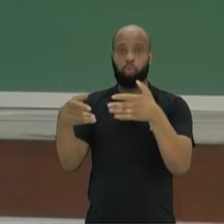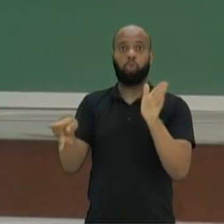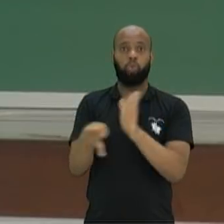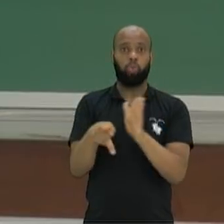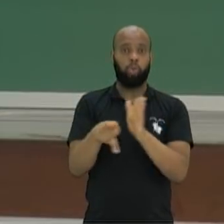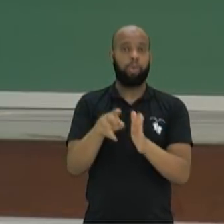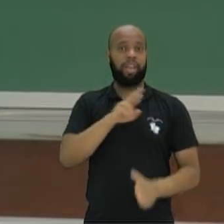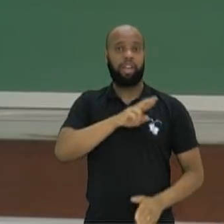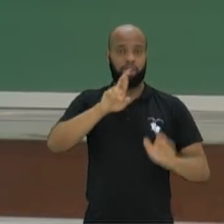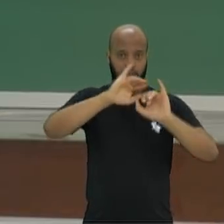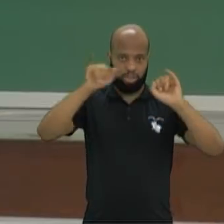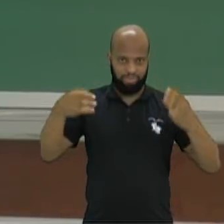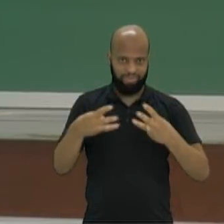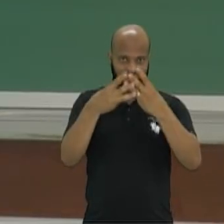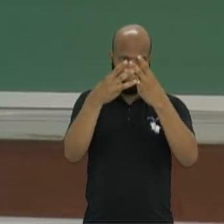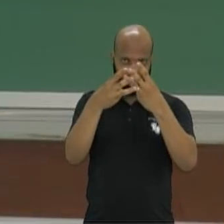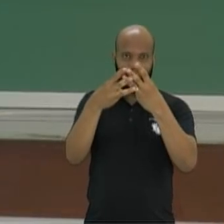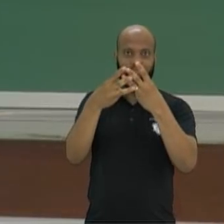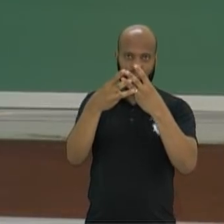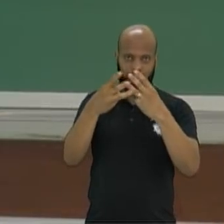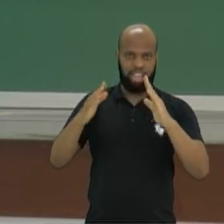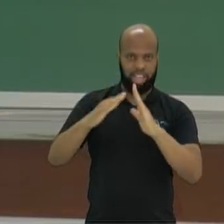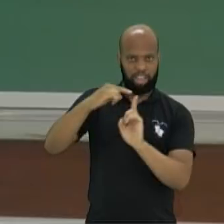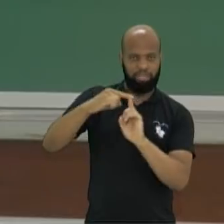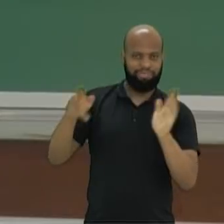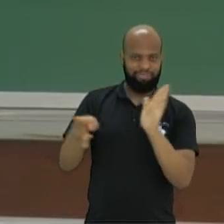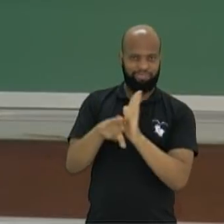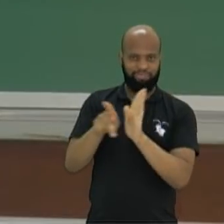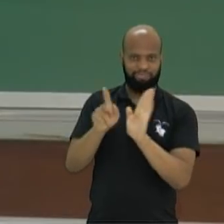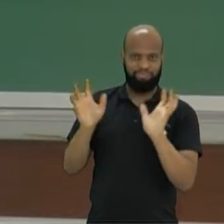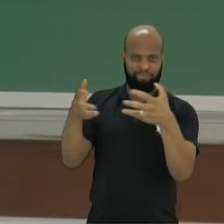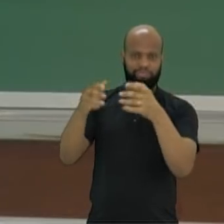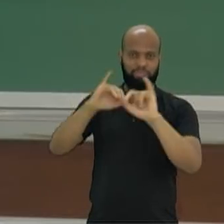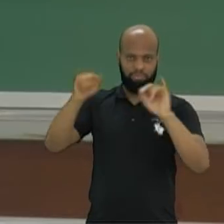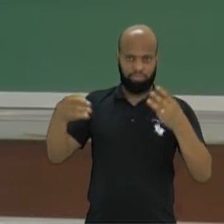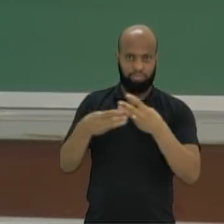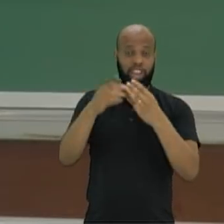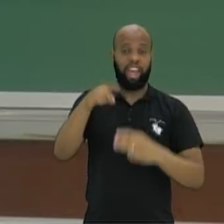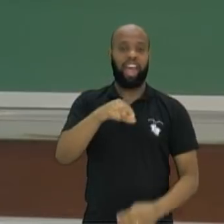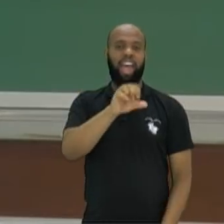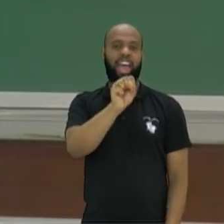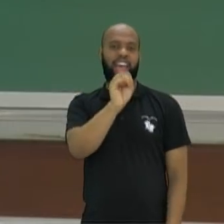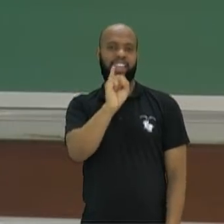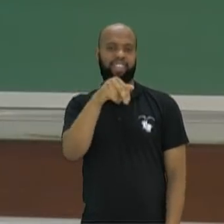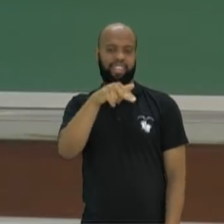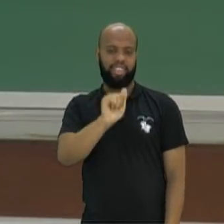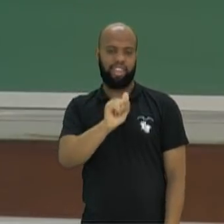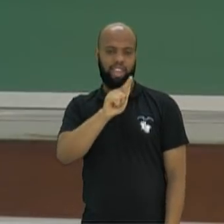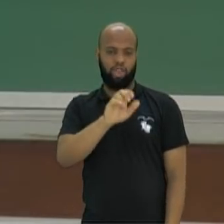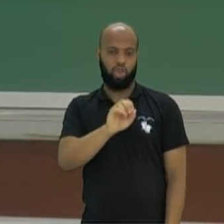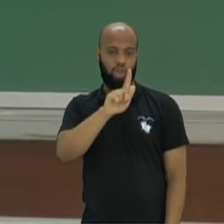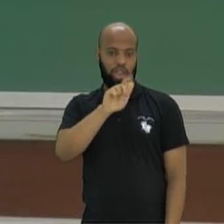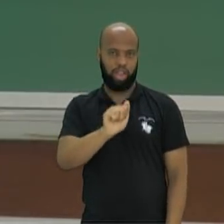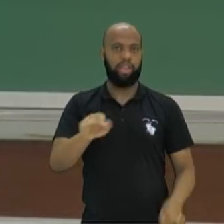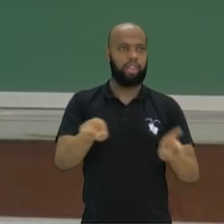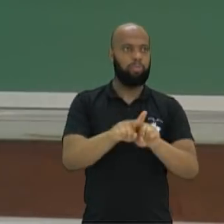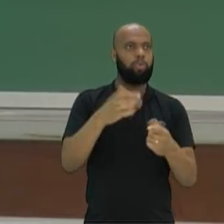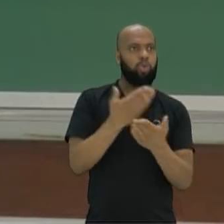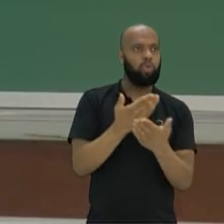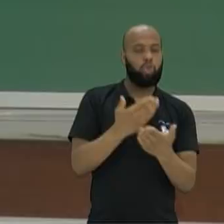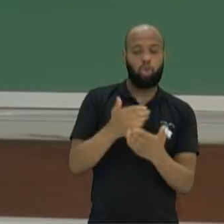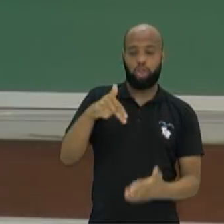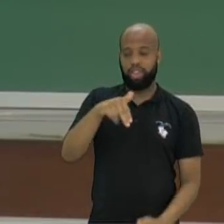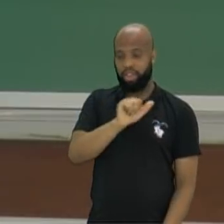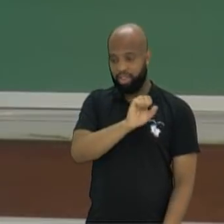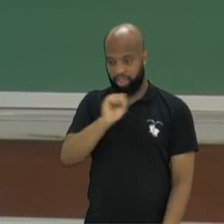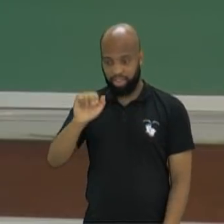Maurício de Nassau, eu ia falar de Nadal de novo, não é aquele nadador não. Cidade Maurícia, artistas e cientistas no governo de